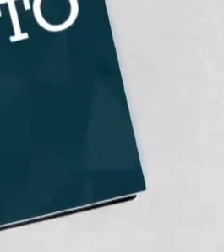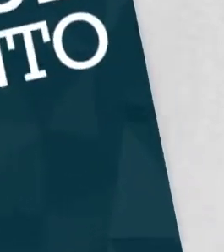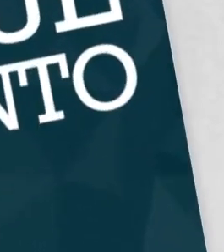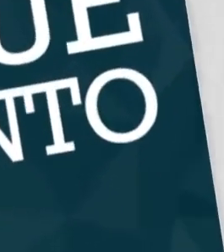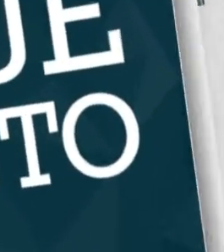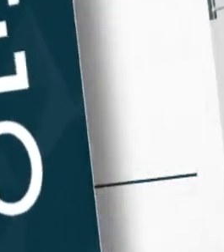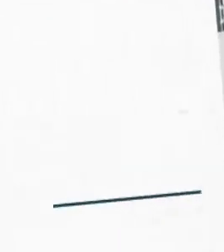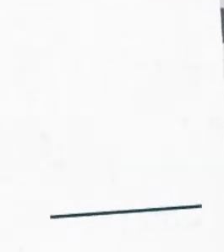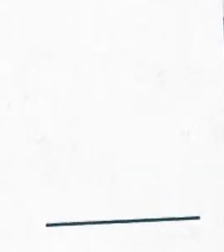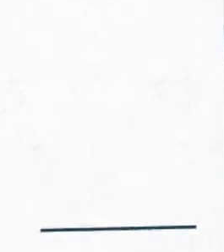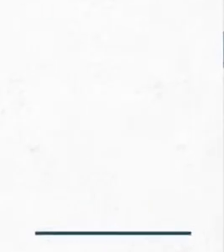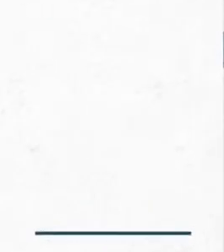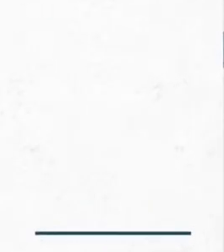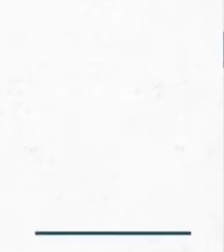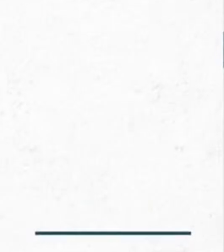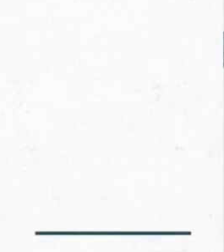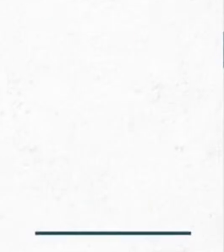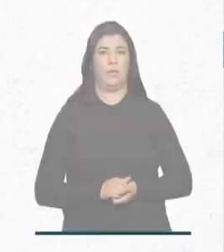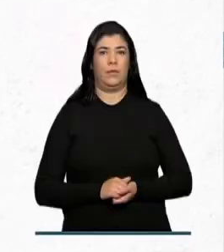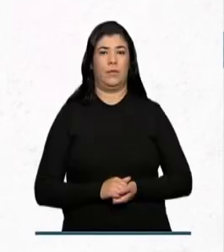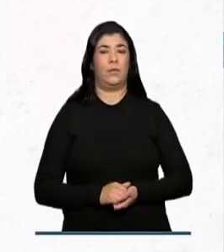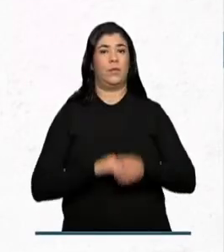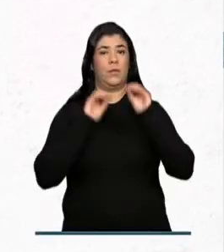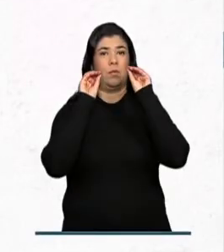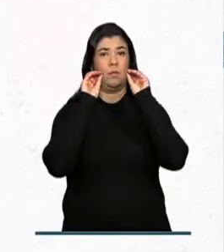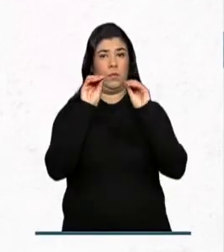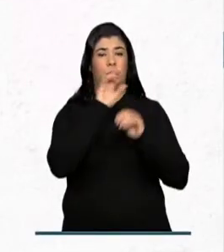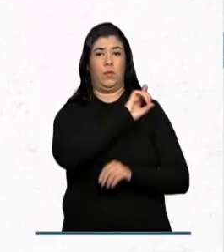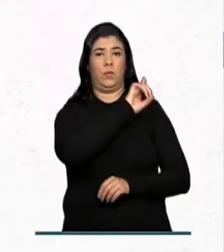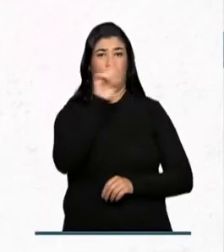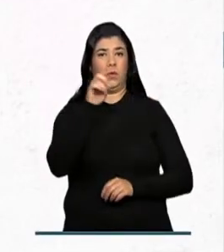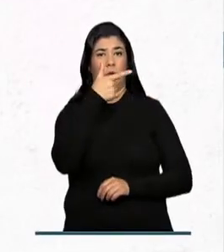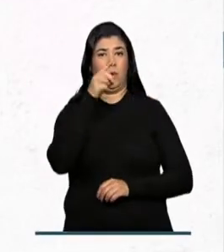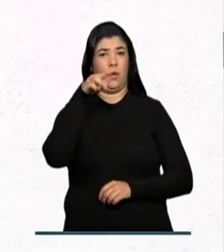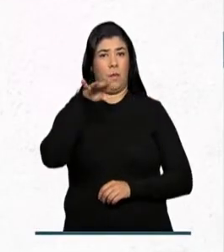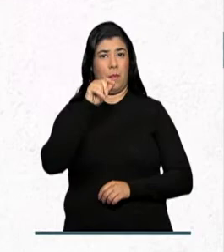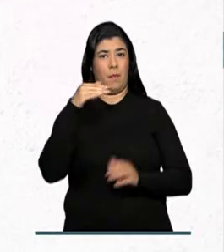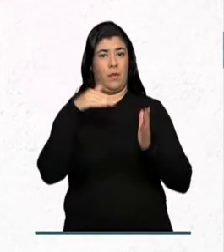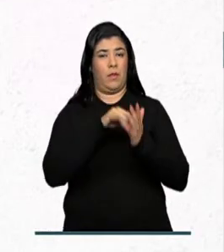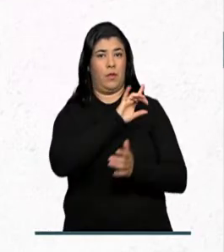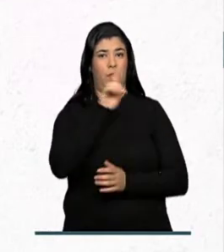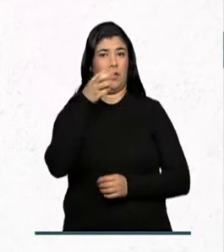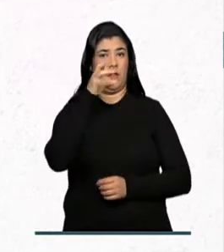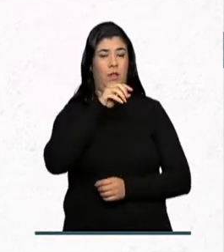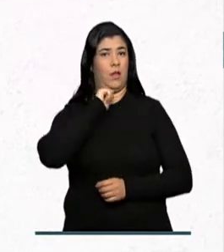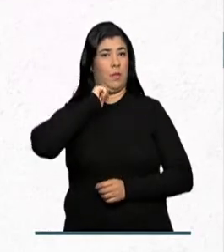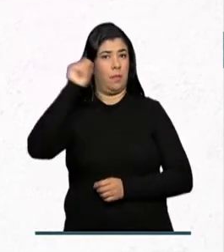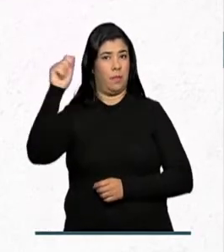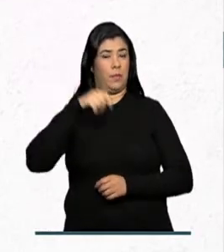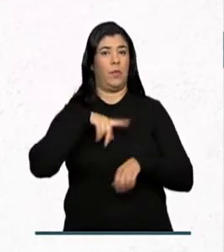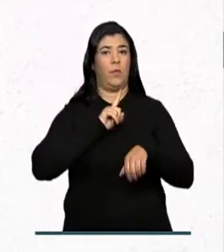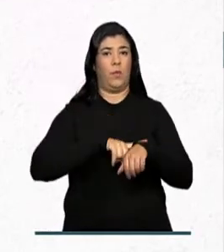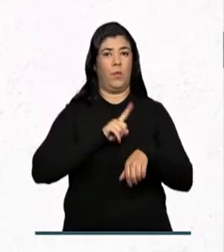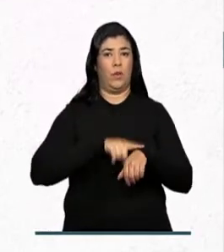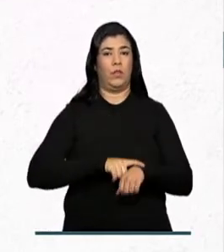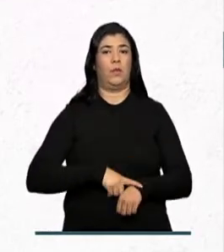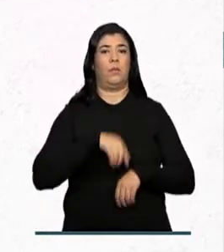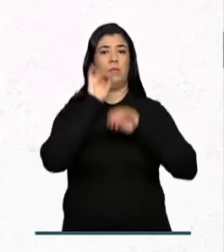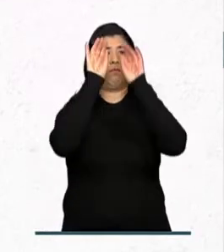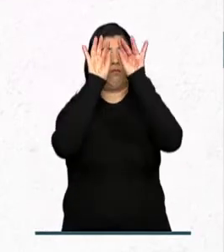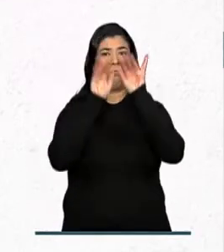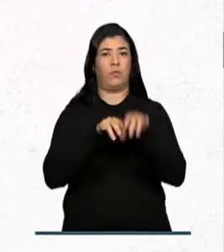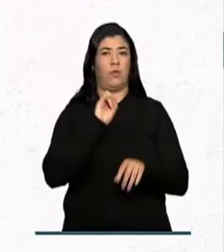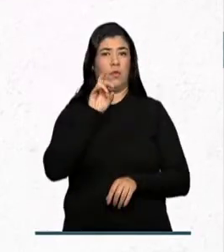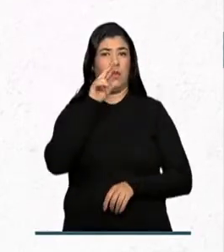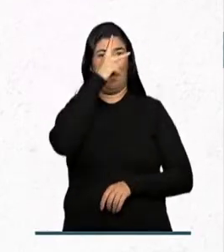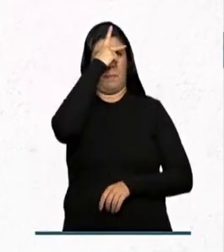e teve início no dia dois de Março e vai até trinta de Abril o prazo para entrega do Imposto de Renda